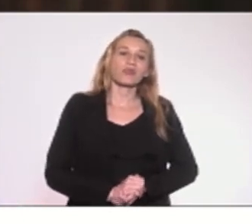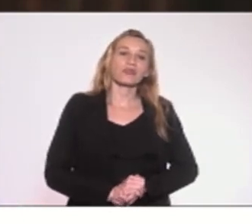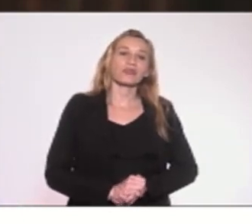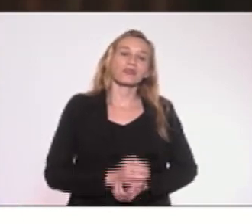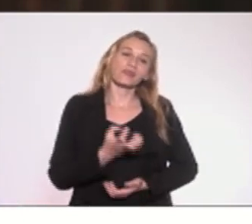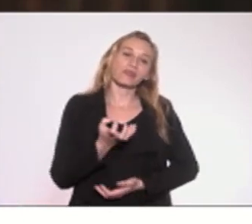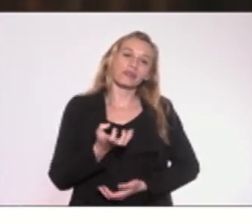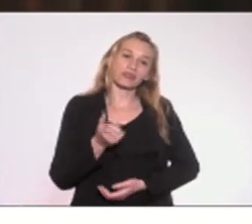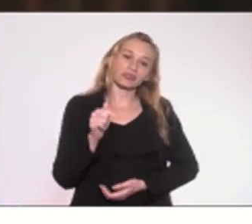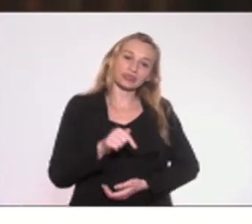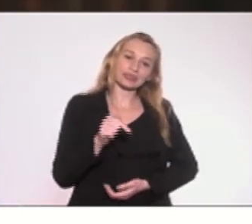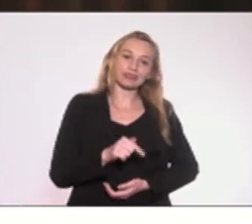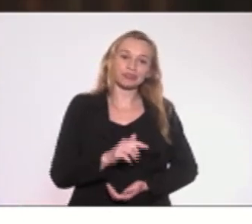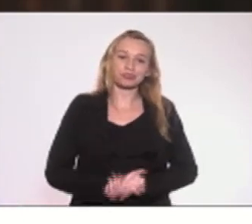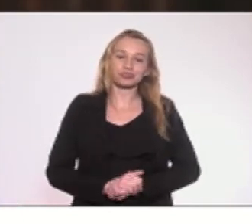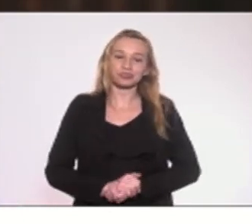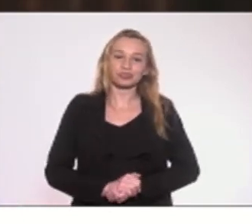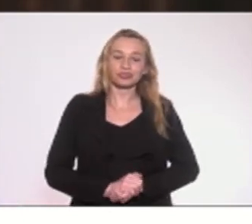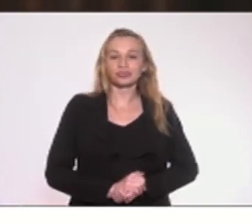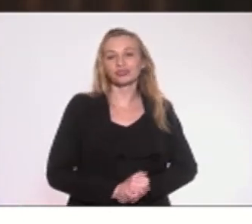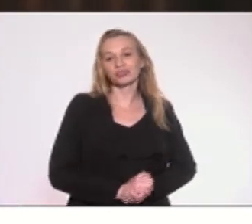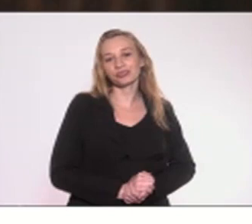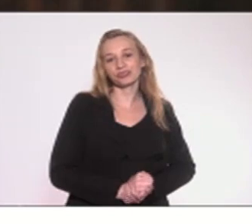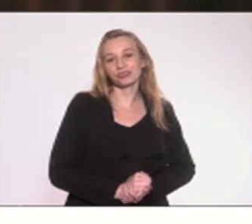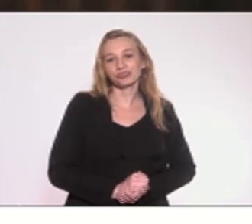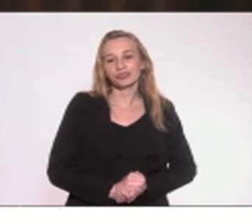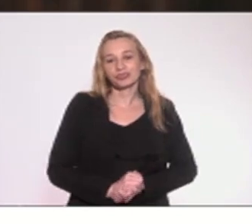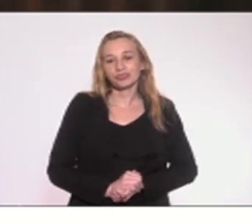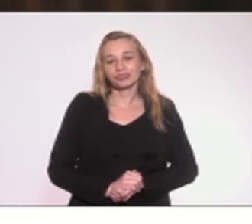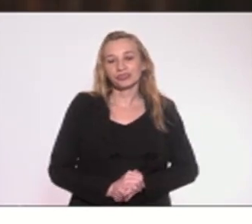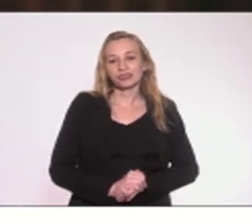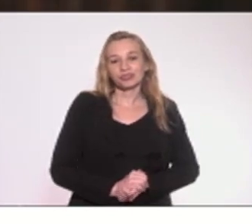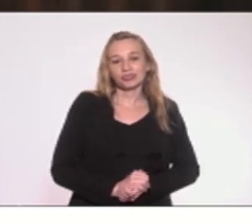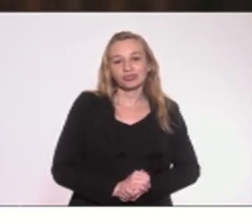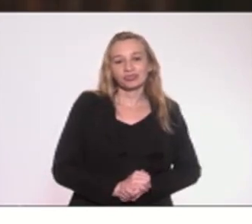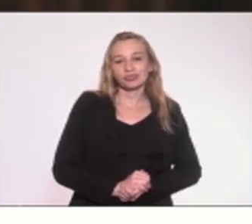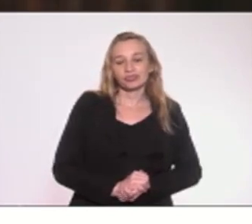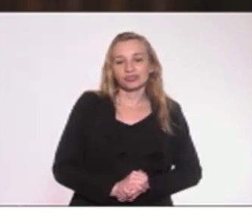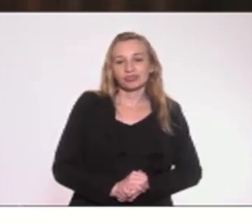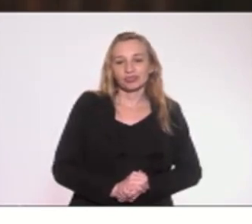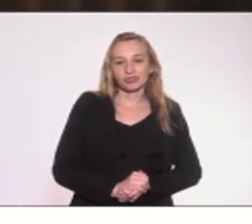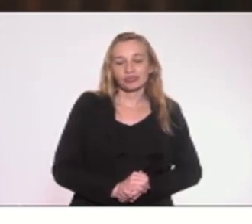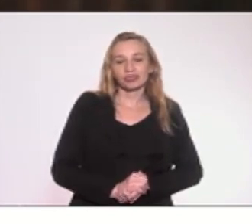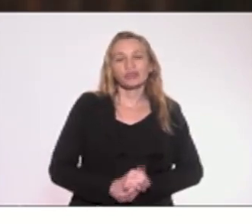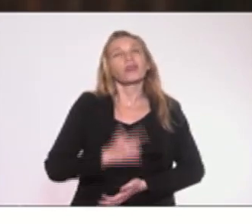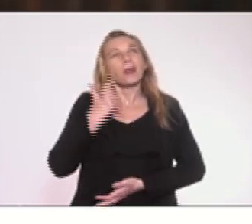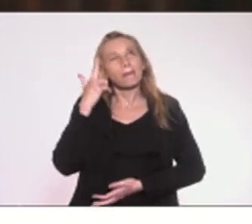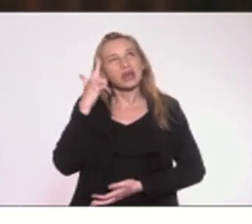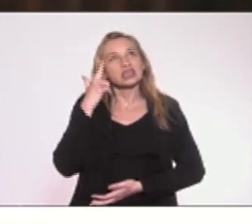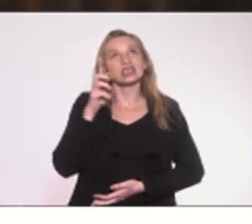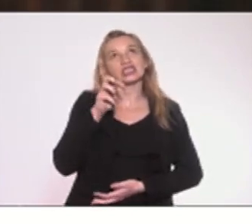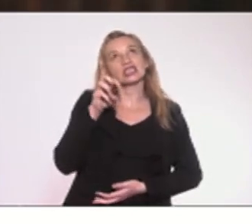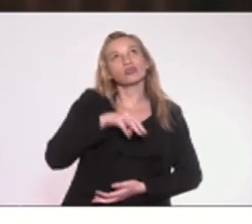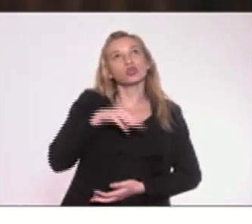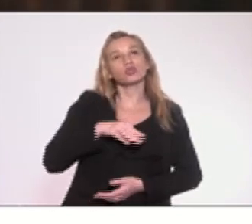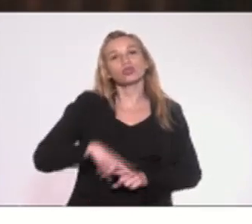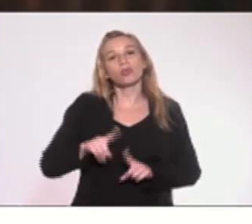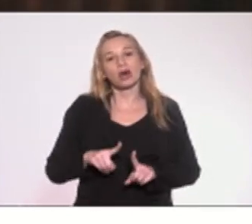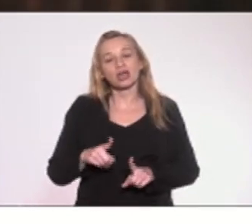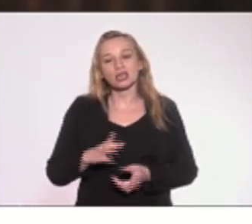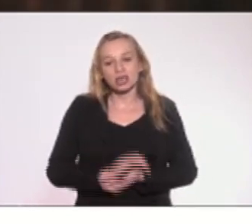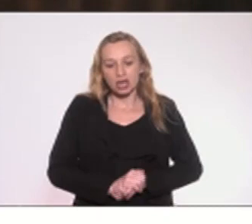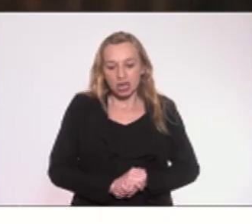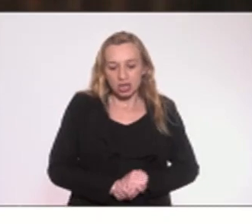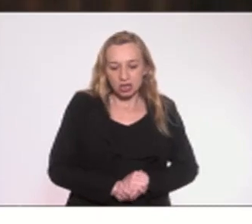ir muito, por incrível que pareça, foi algo pensado em 5 minutos, mas que eu acho que